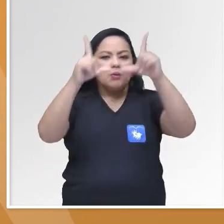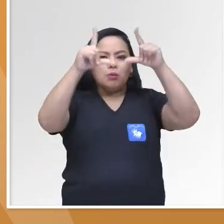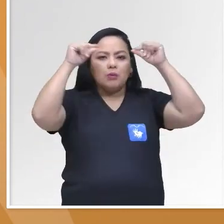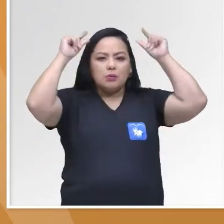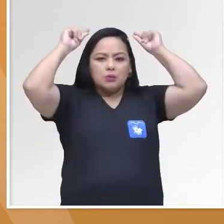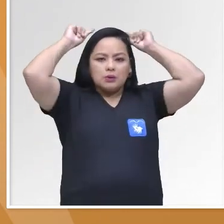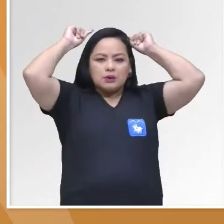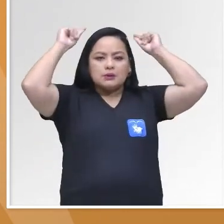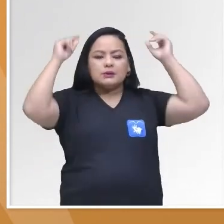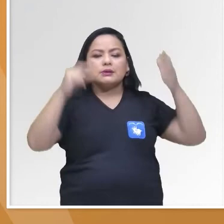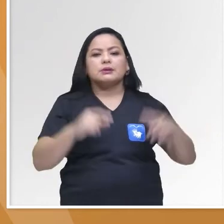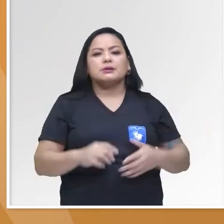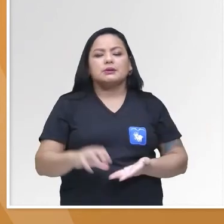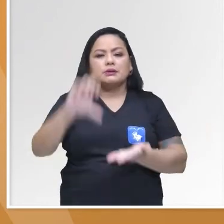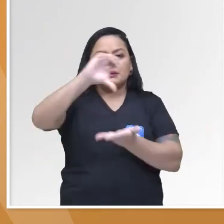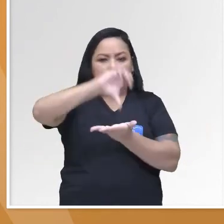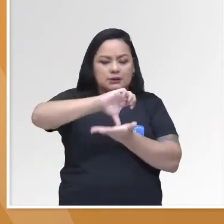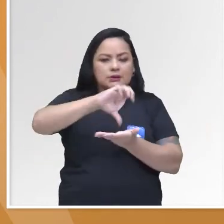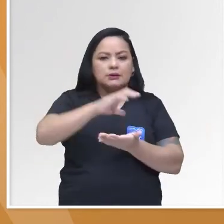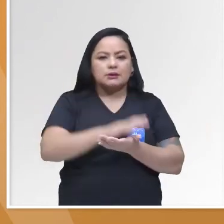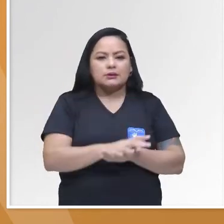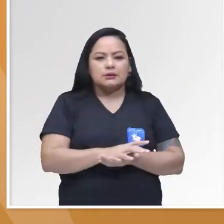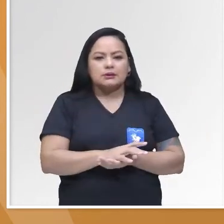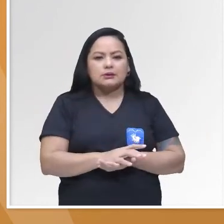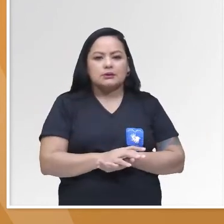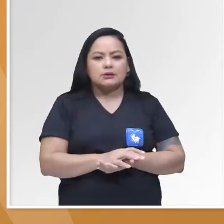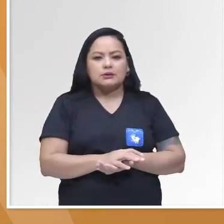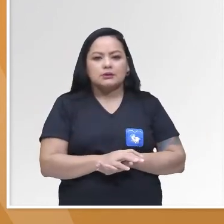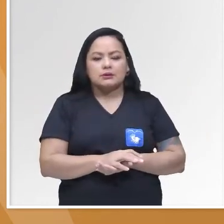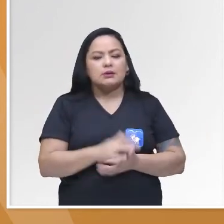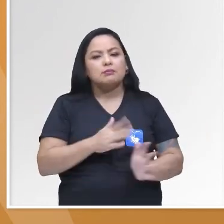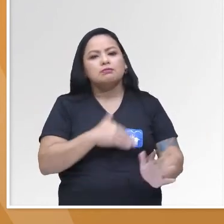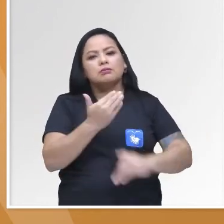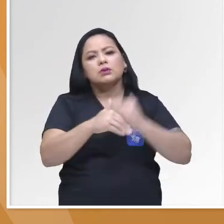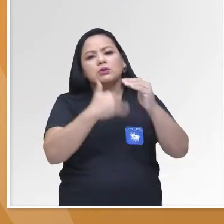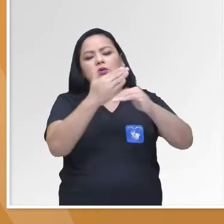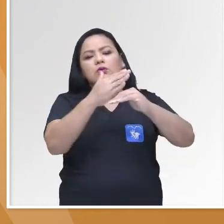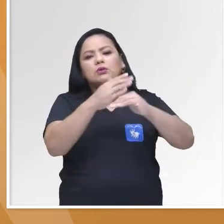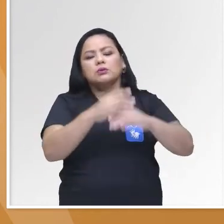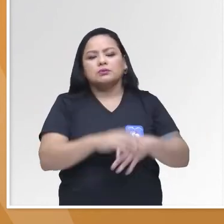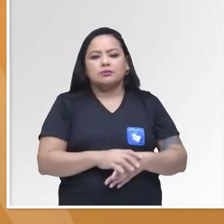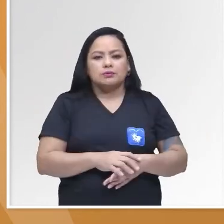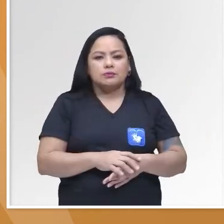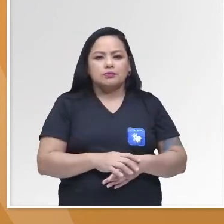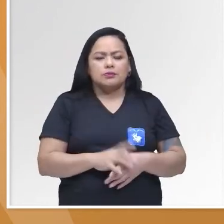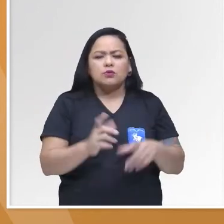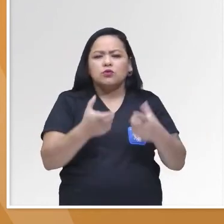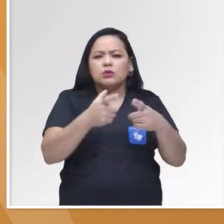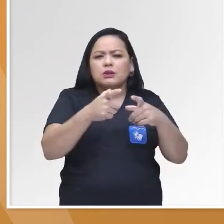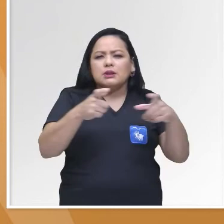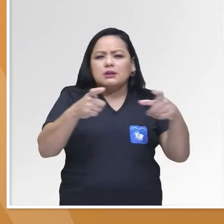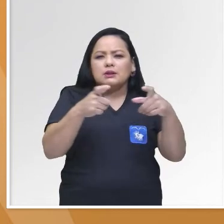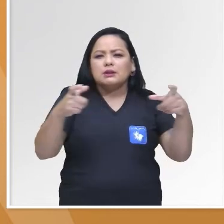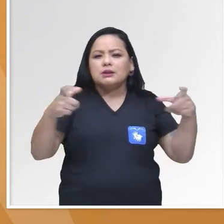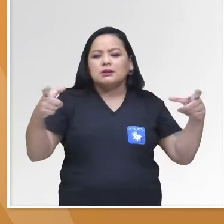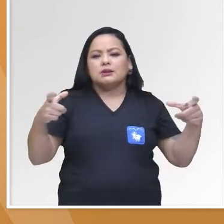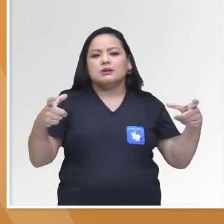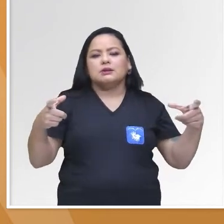Antiga, da cidade de Atenas, ele foi se desenvolvendo, ele foi crescendo, ele foi